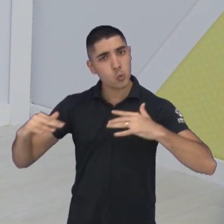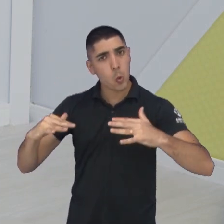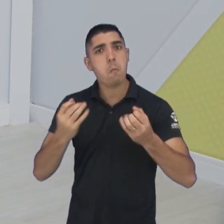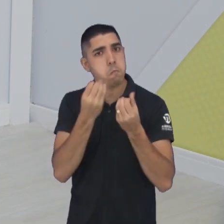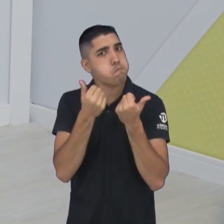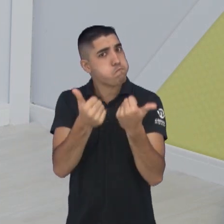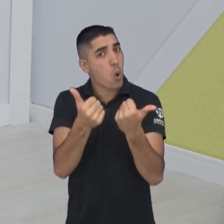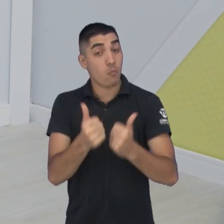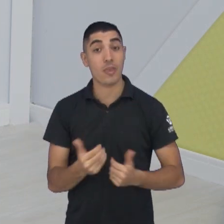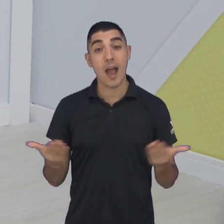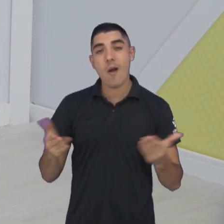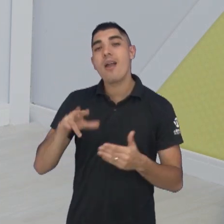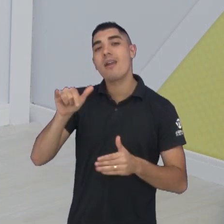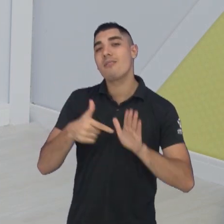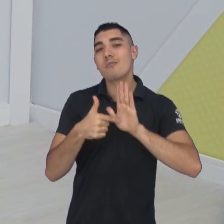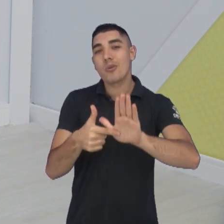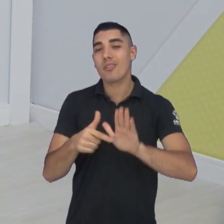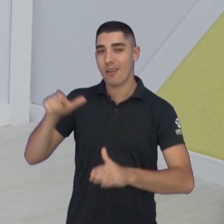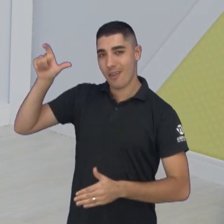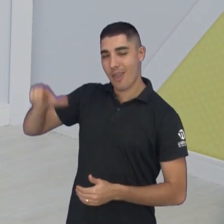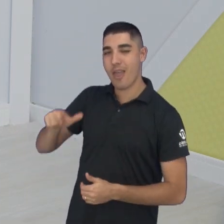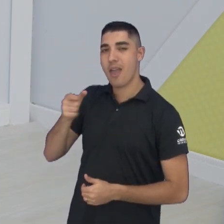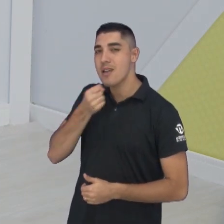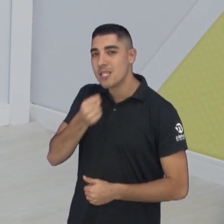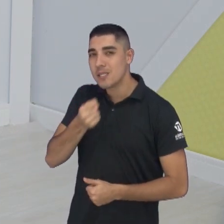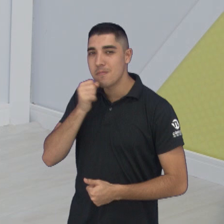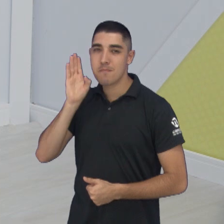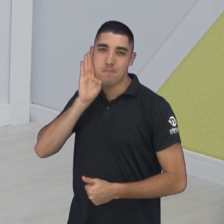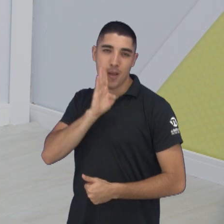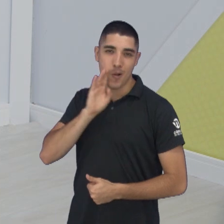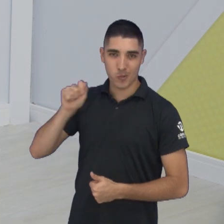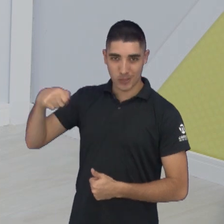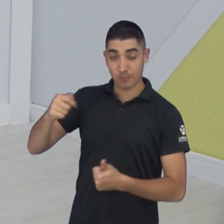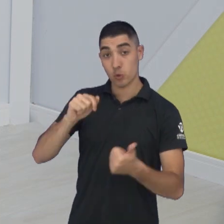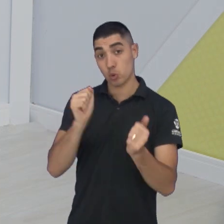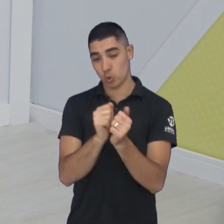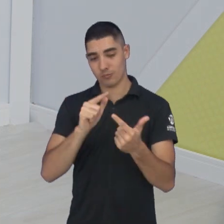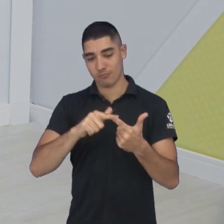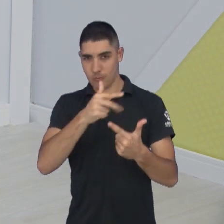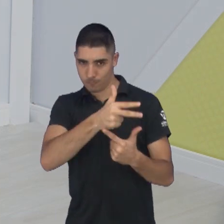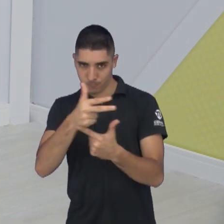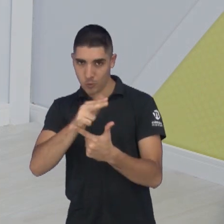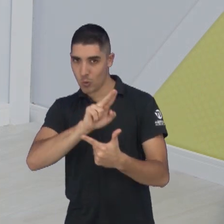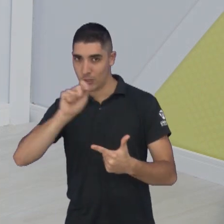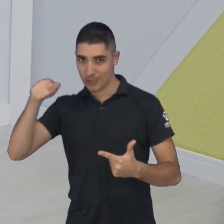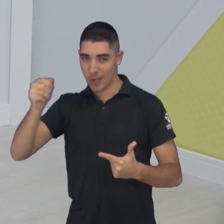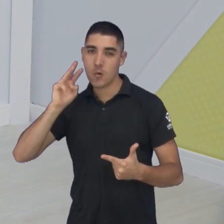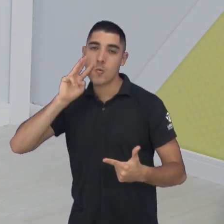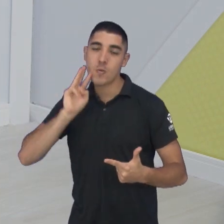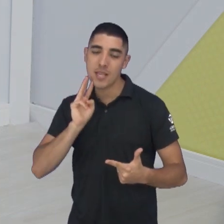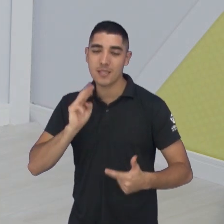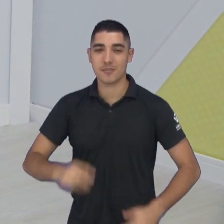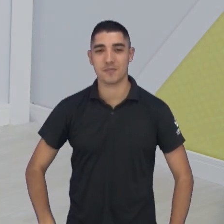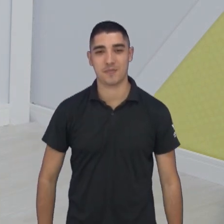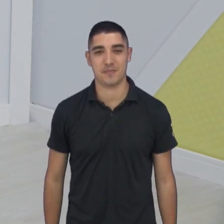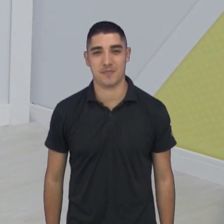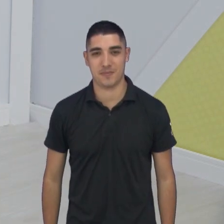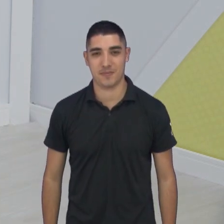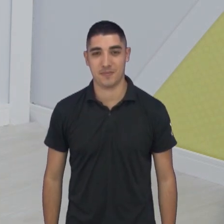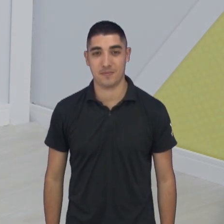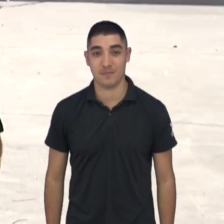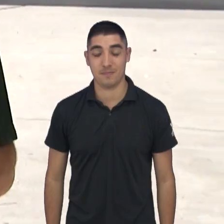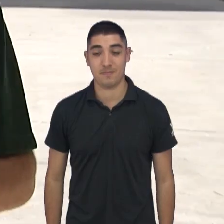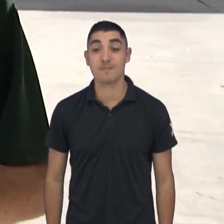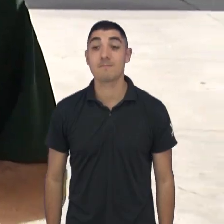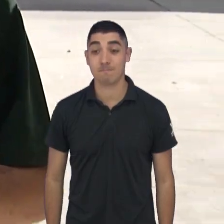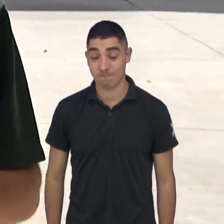da partida para você é o nosso repórter Paulo Ricardo, com imagens de William Almeida. Solta, Matheus! São José